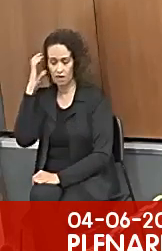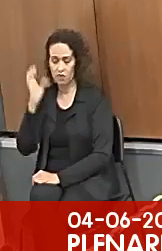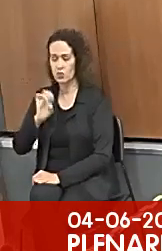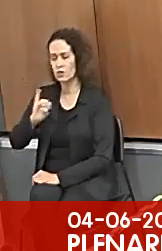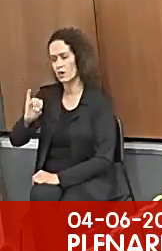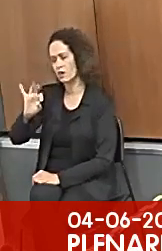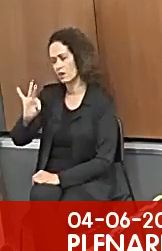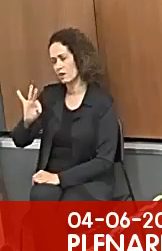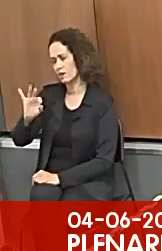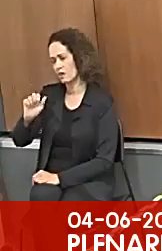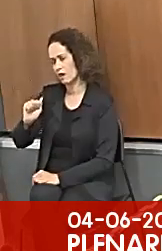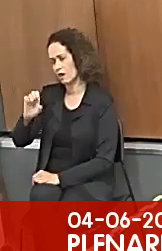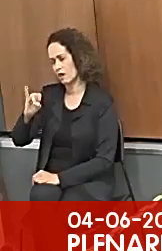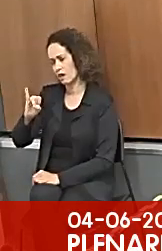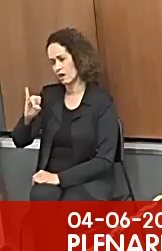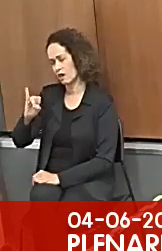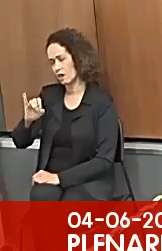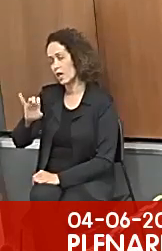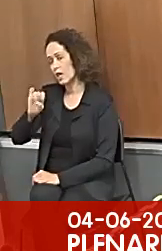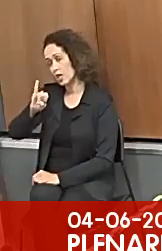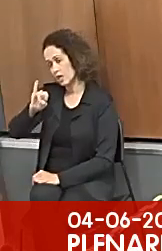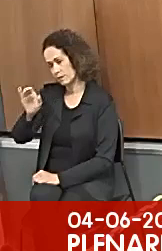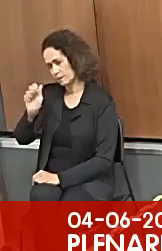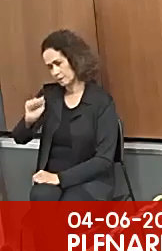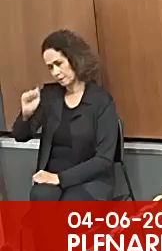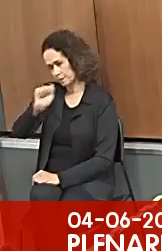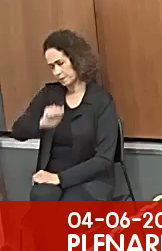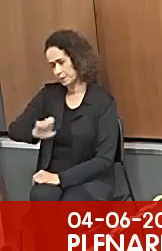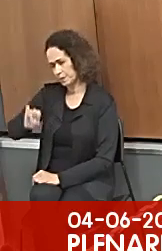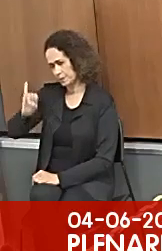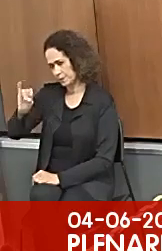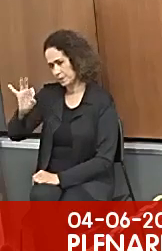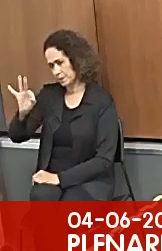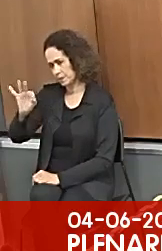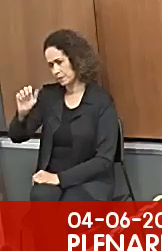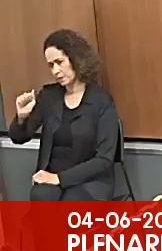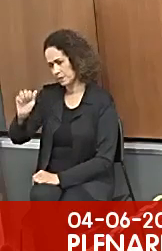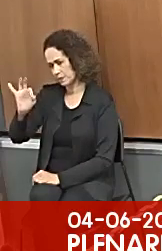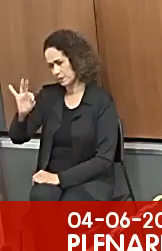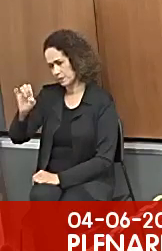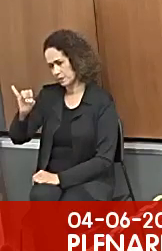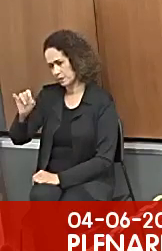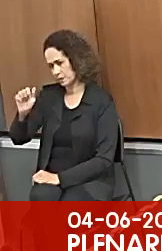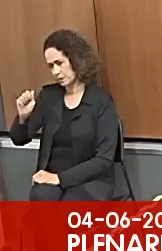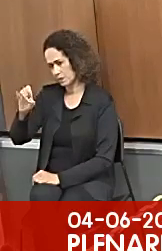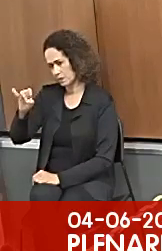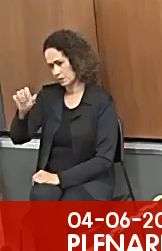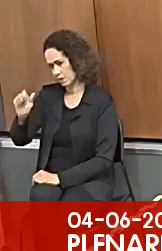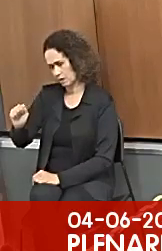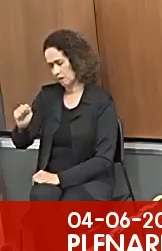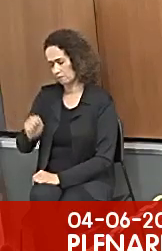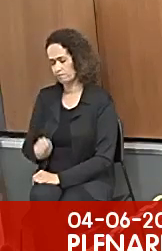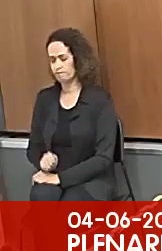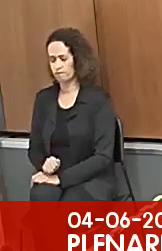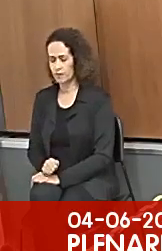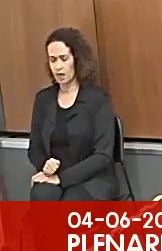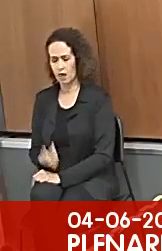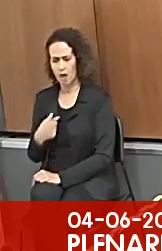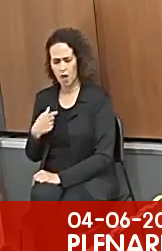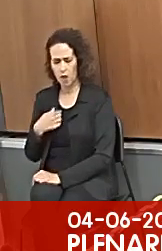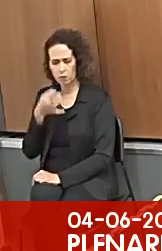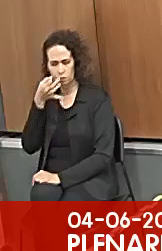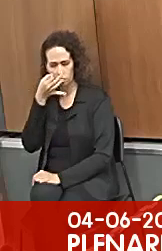E quando eu identifiquei, na mesma hora parei e prestei muita atenção. Eu sei que várias outras quiseram